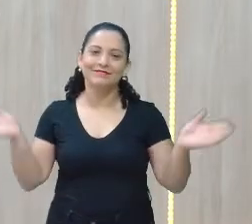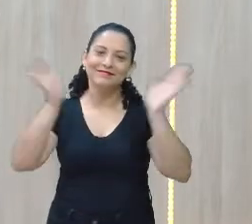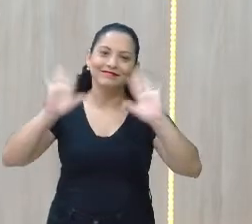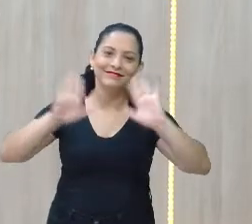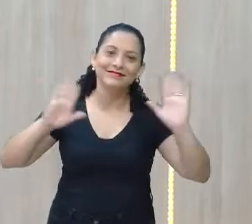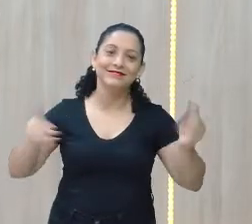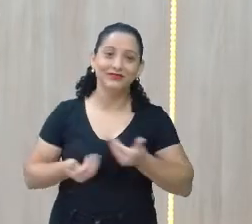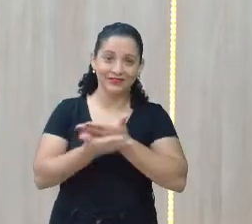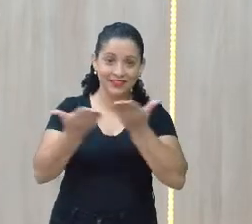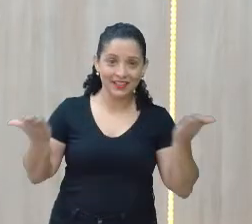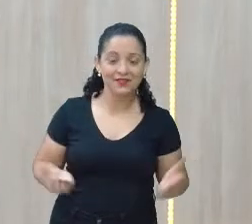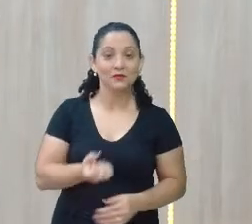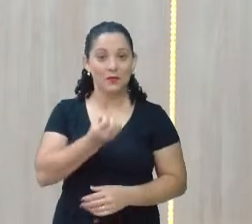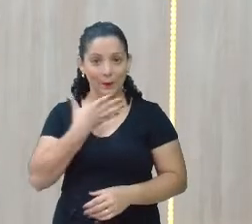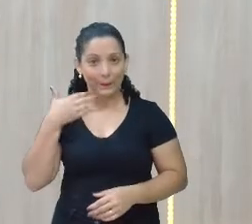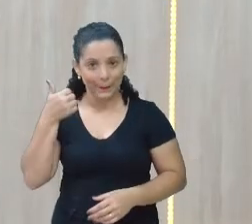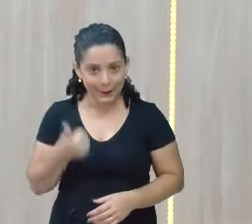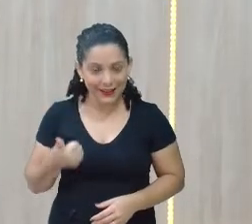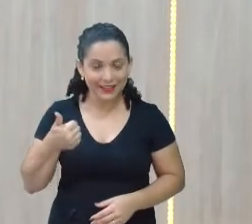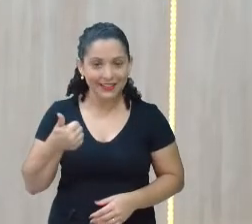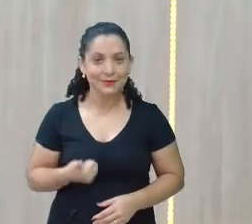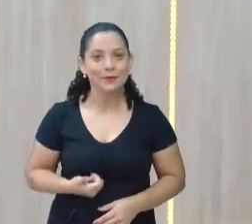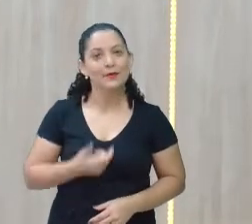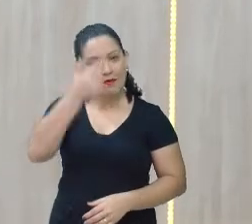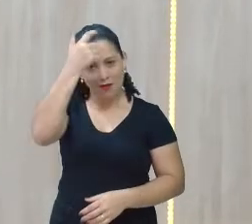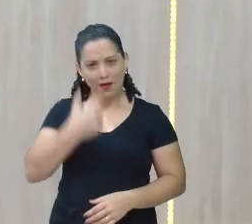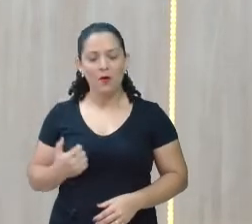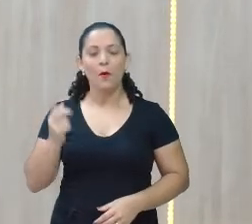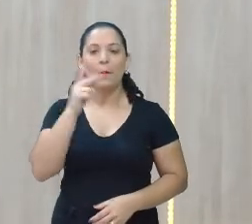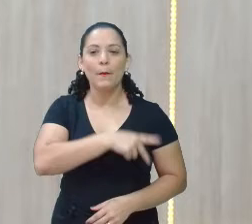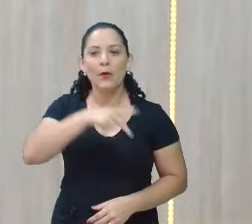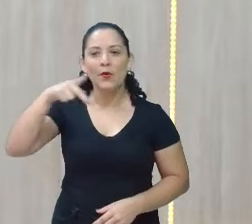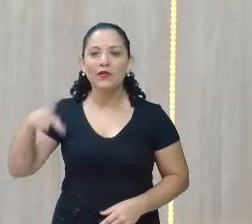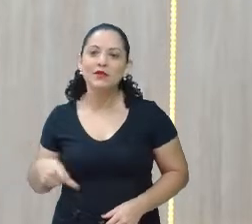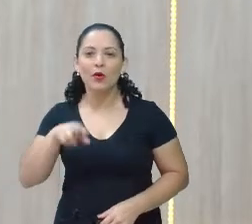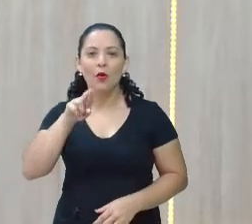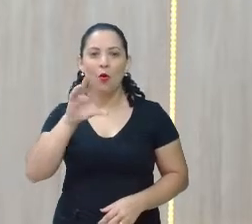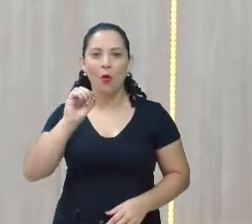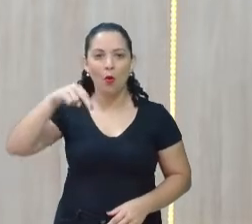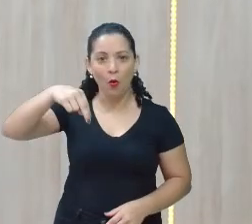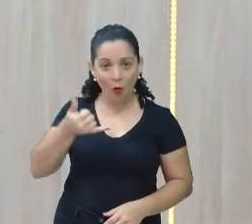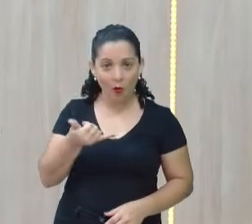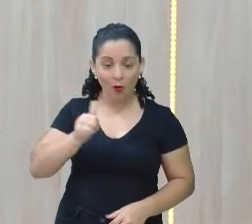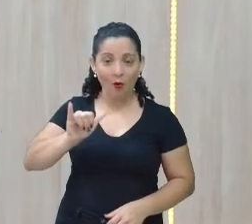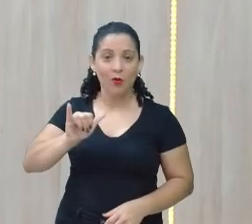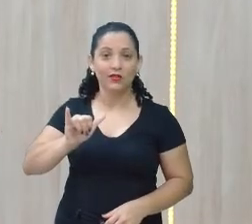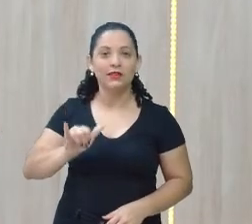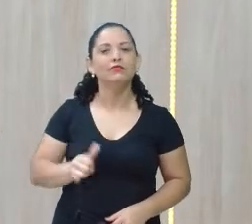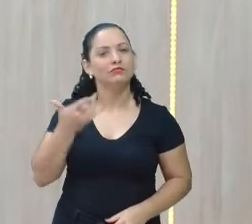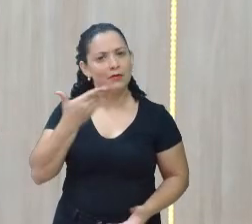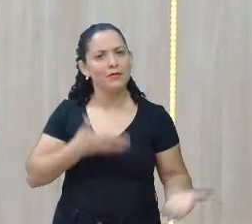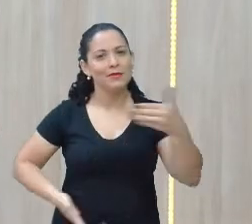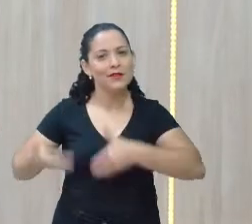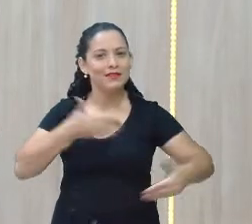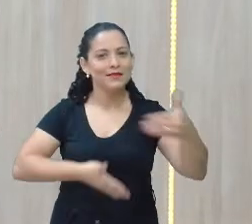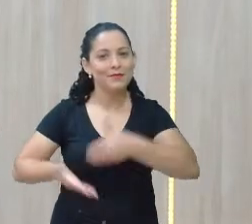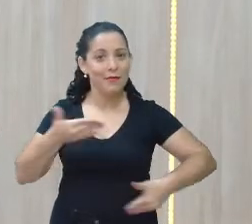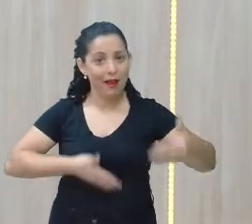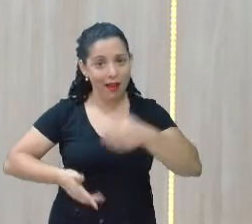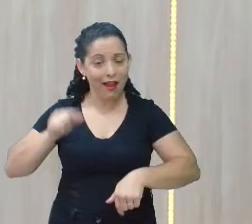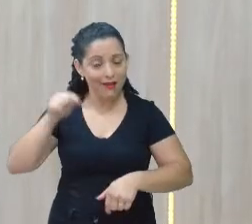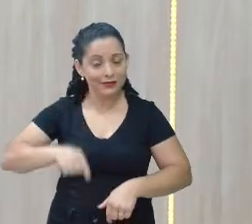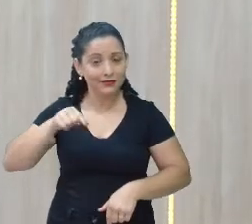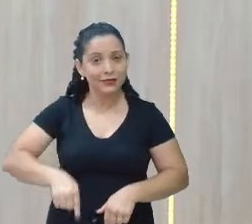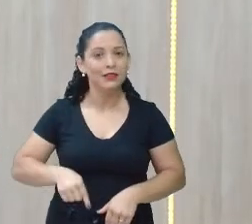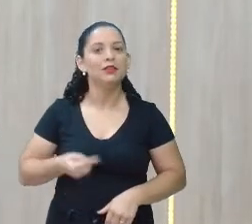Olá pessoal, tudo bem com vocês? Eu sou o professor Rony Monteiro, faço parte aqui da pasta de língua inglesa da Escola